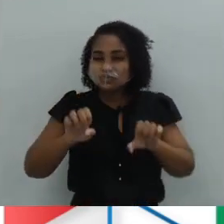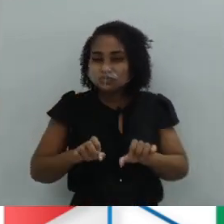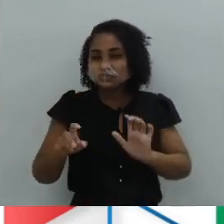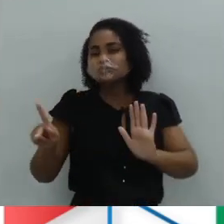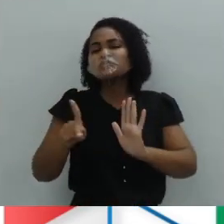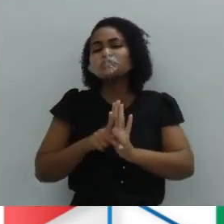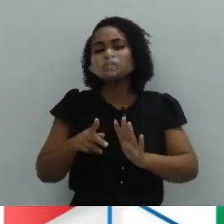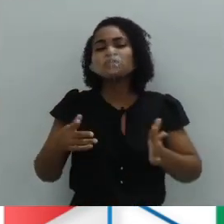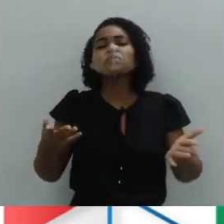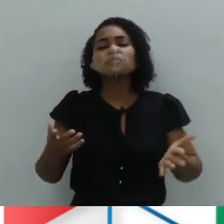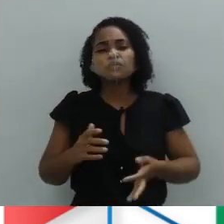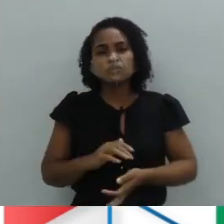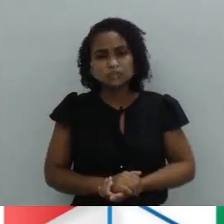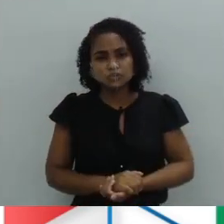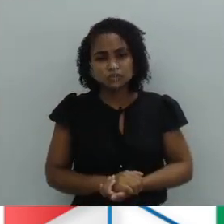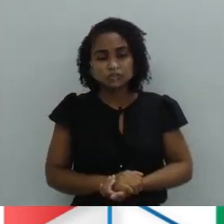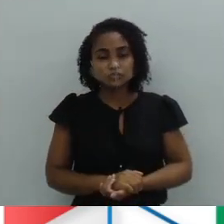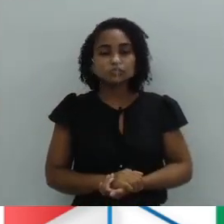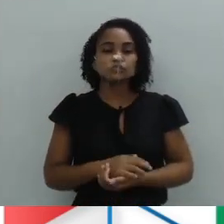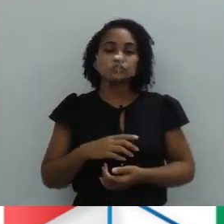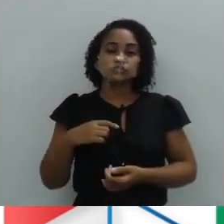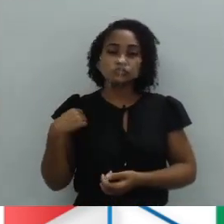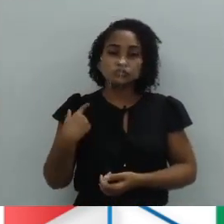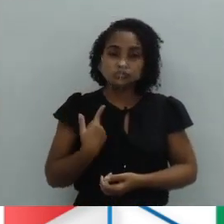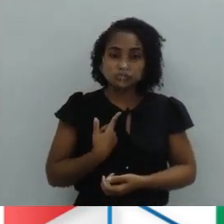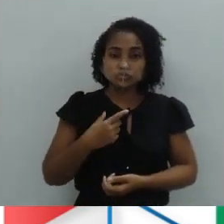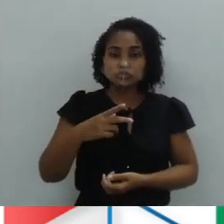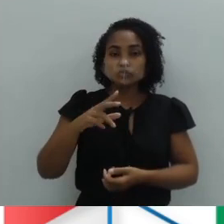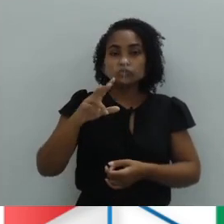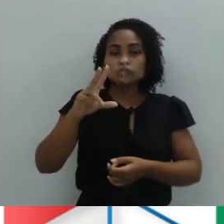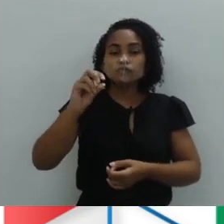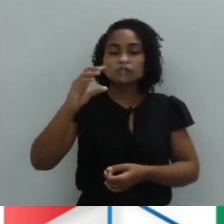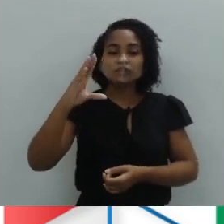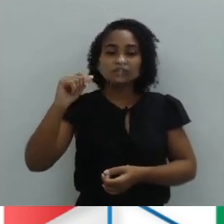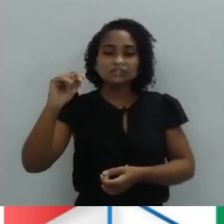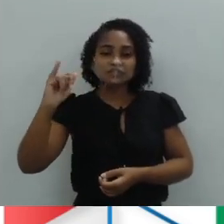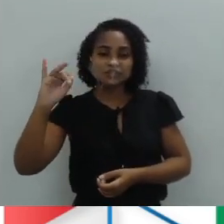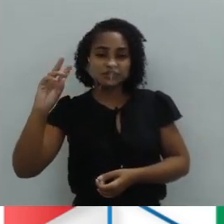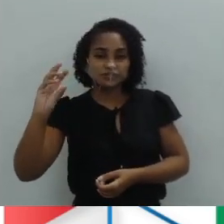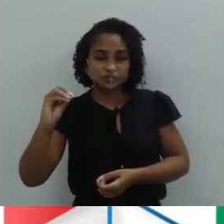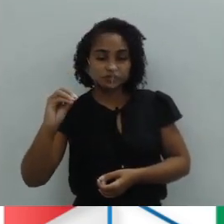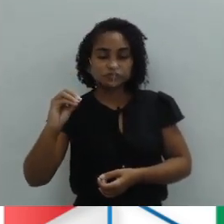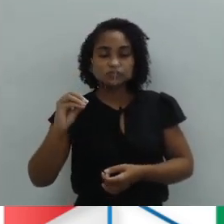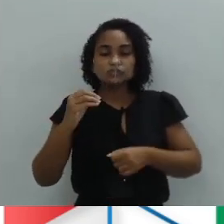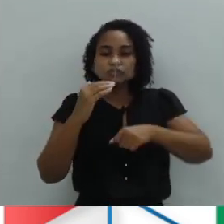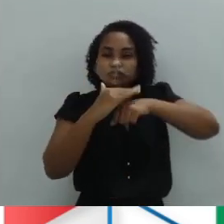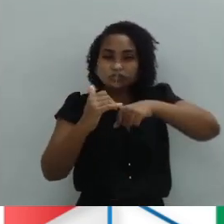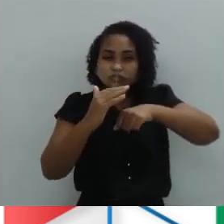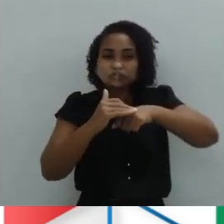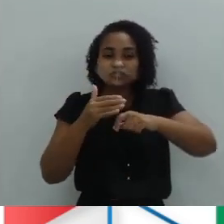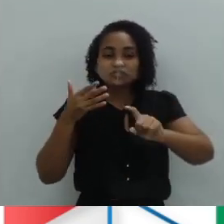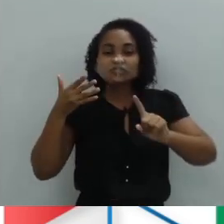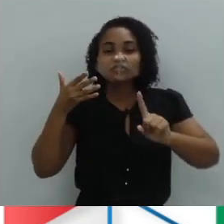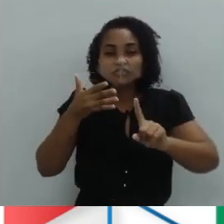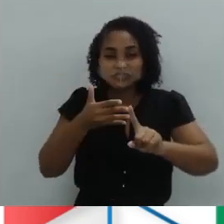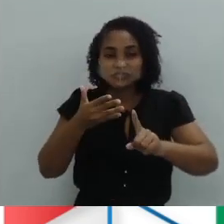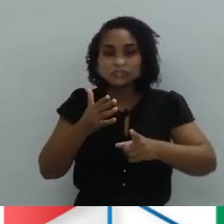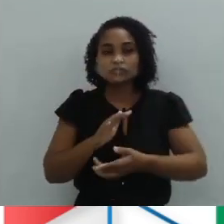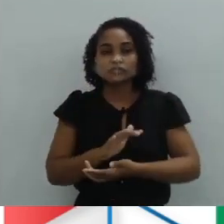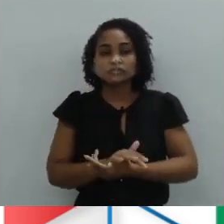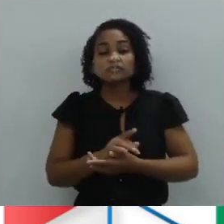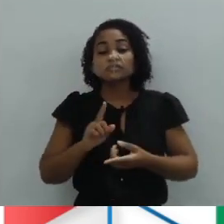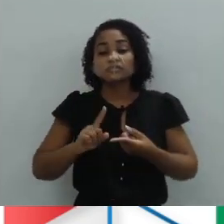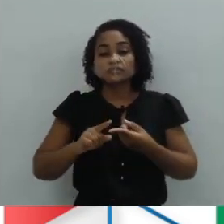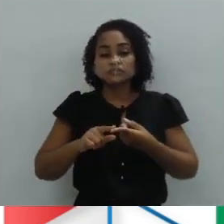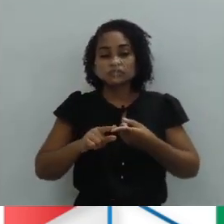Que estrutura seria essa? A gente vai ter o vocativo, que é a quem devemos nos dirigir. A gente